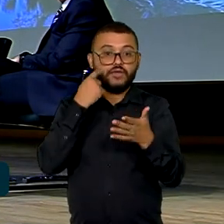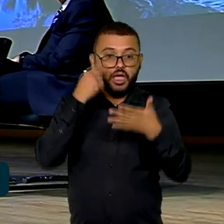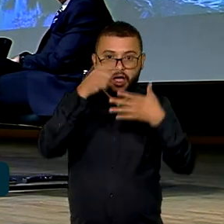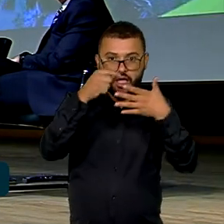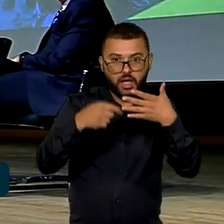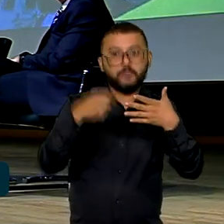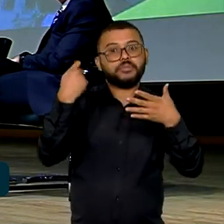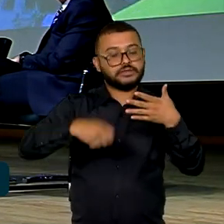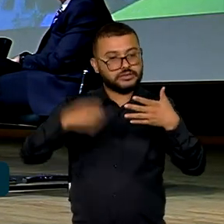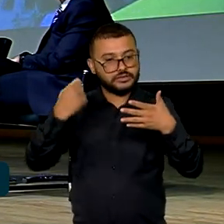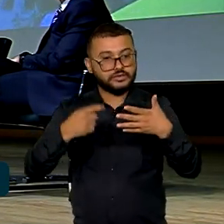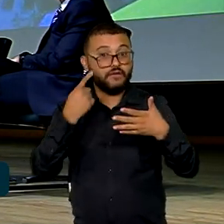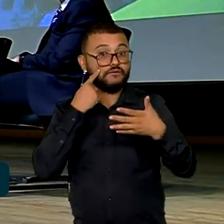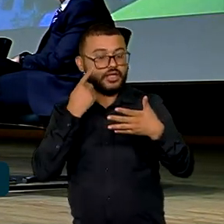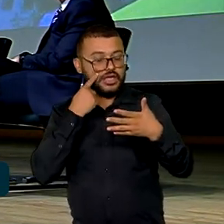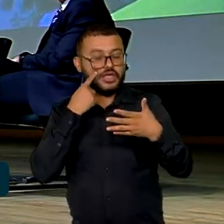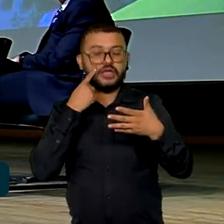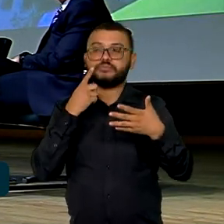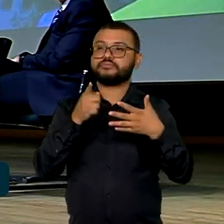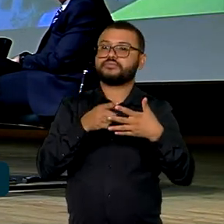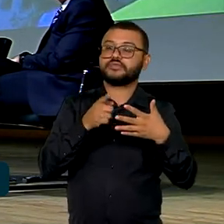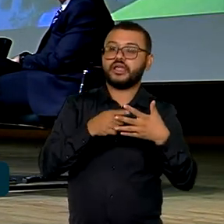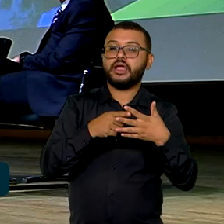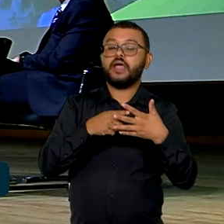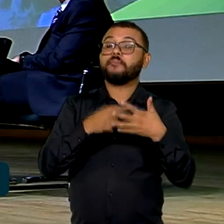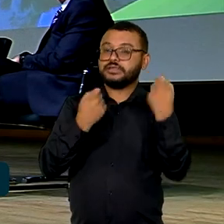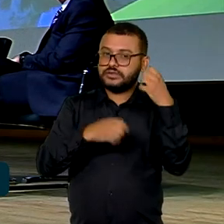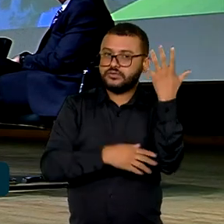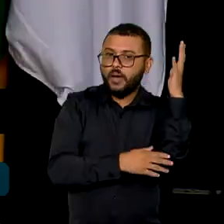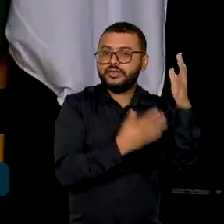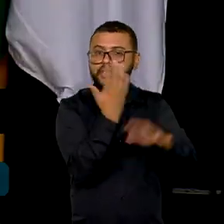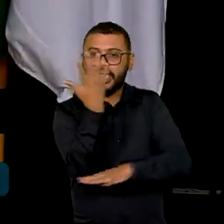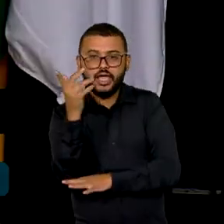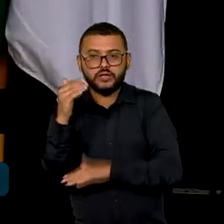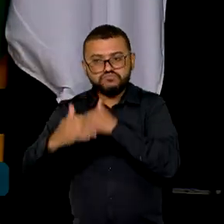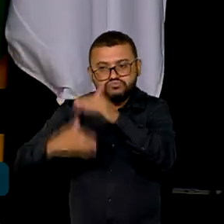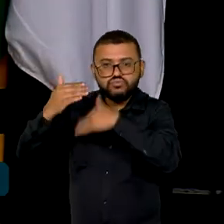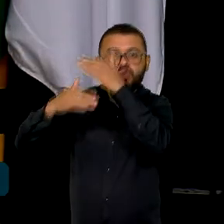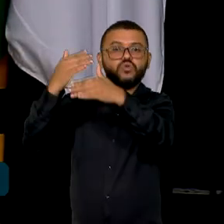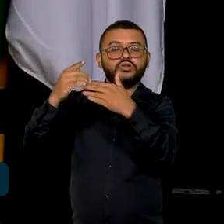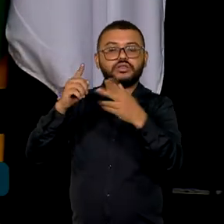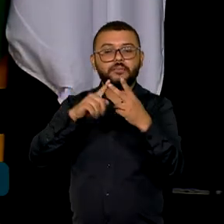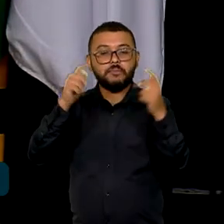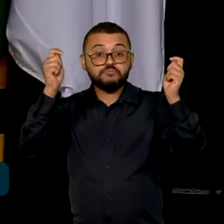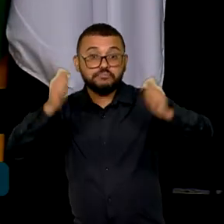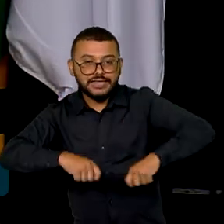aspectos, a repercussão em termos do meio ambiente, a repercussão em termos da